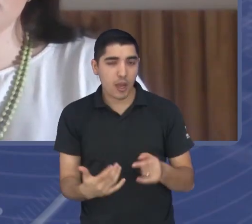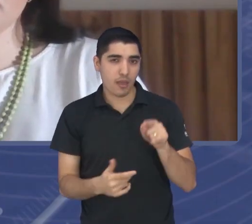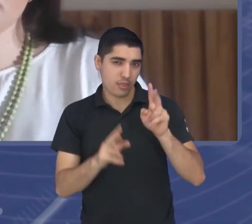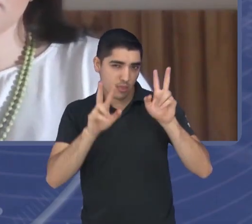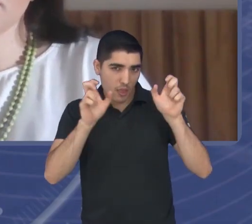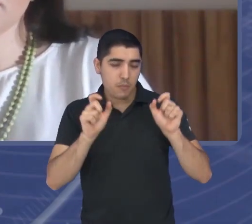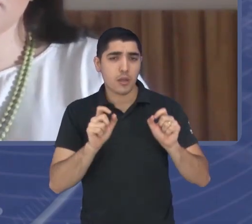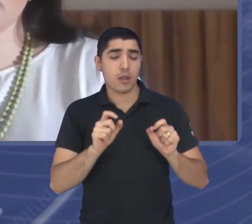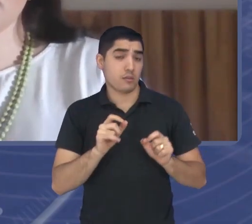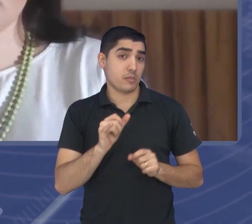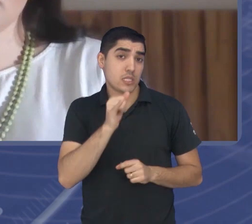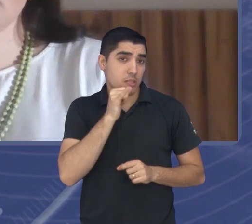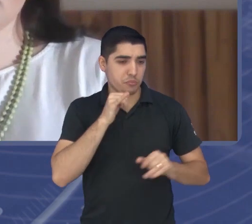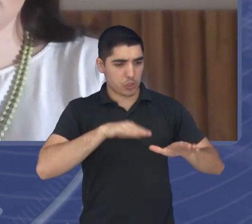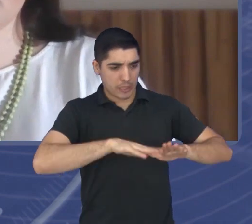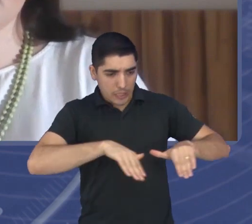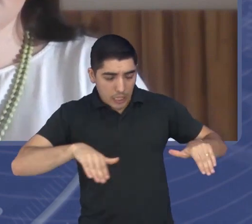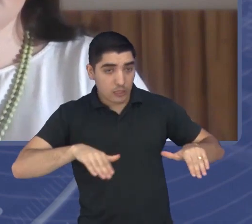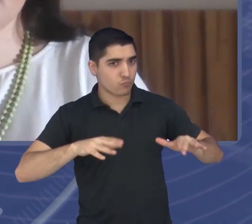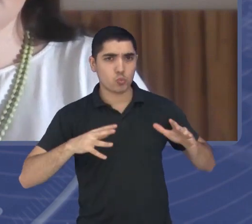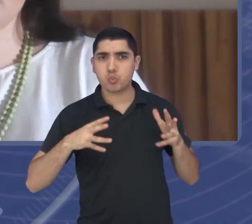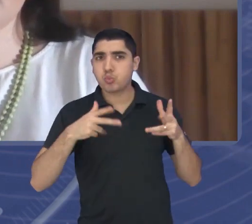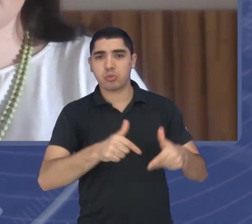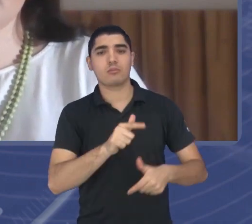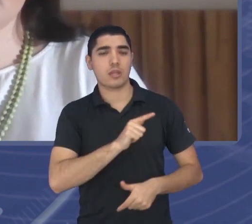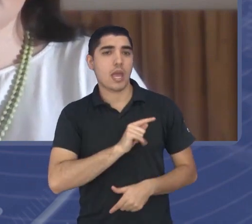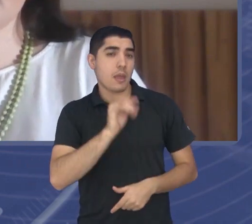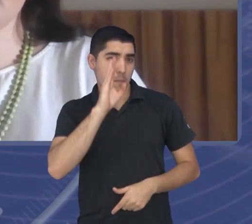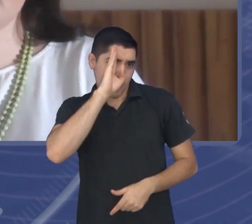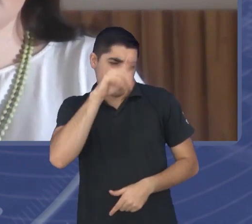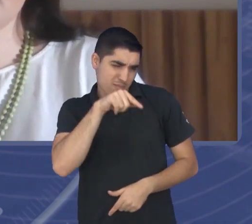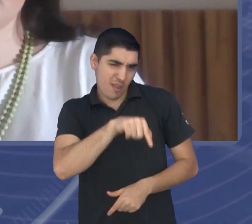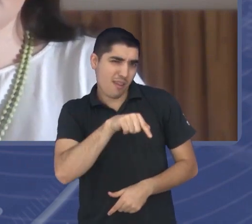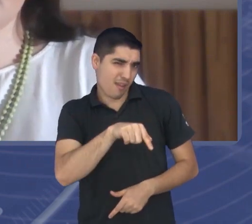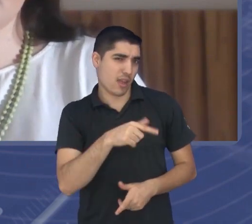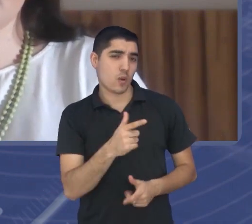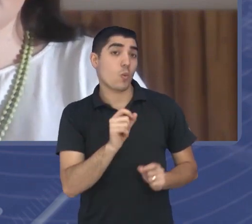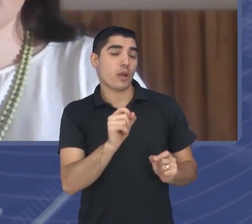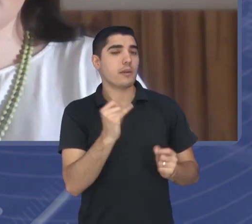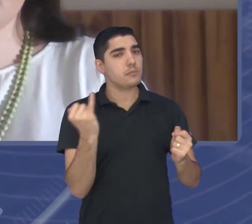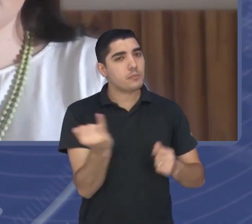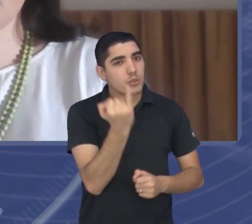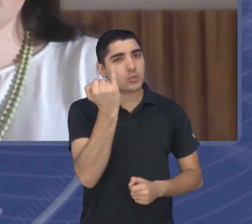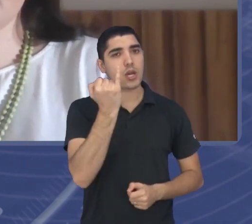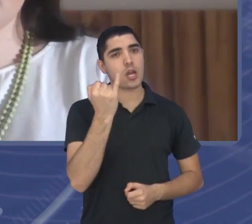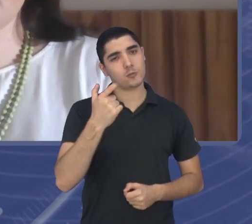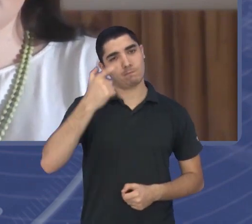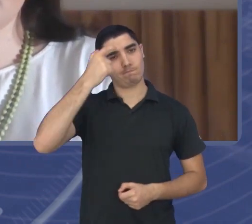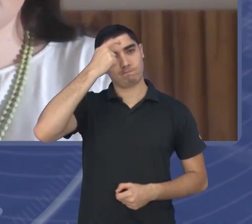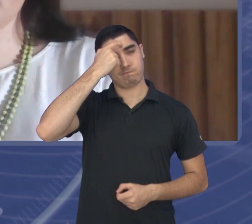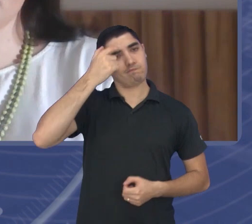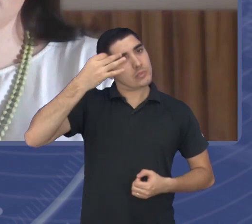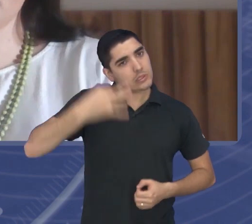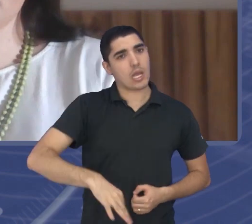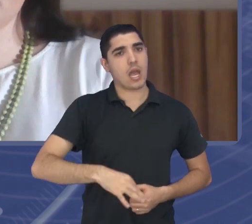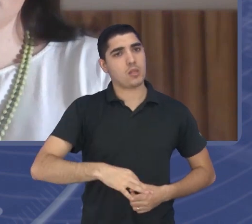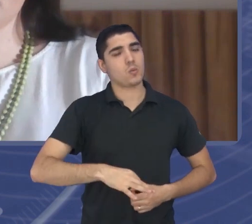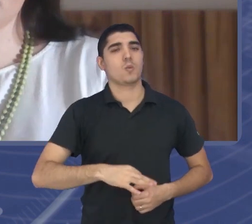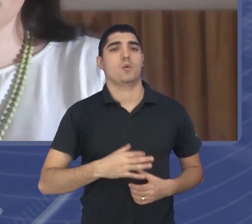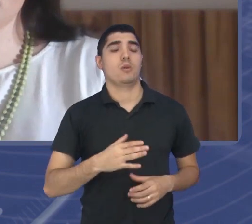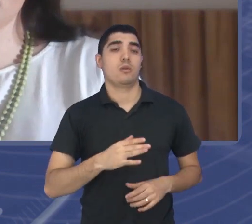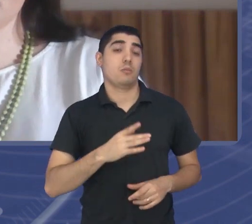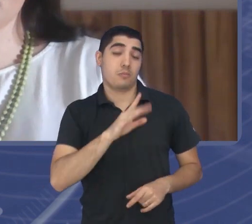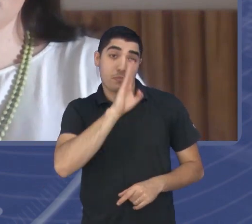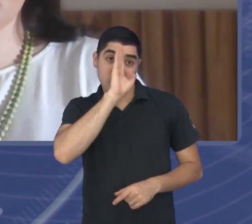criança, em tudo, né? Mas falando especificamente nesse tópico, é o bom senso, né? Quando se vive ainda mais